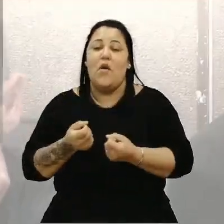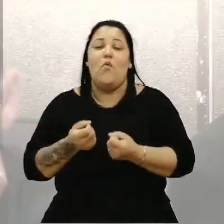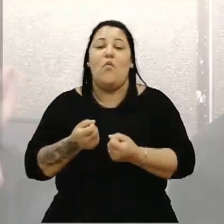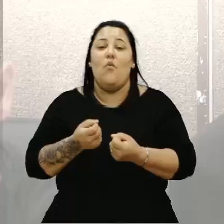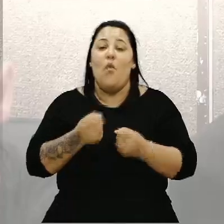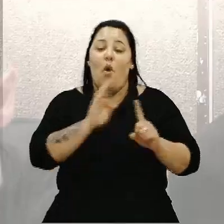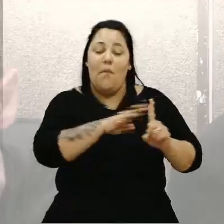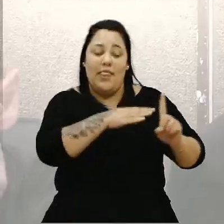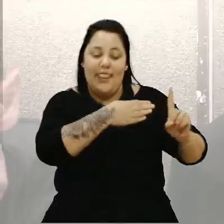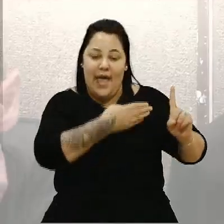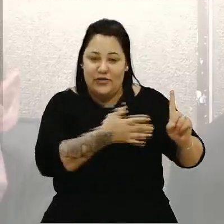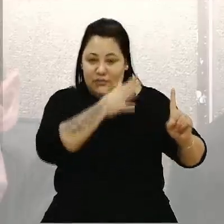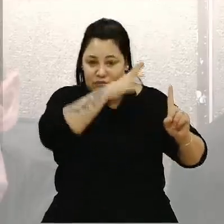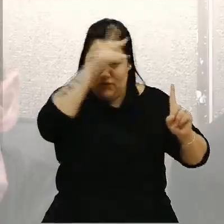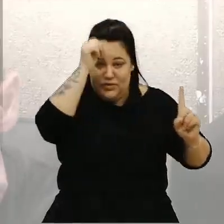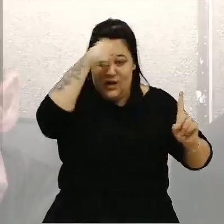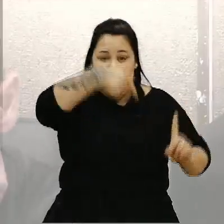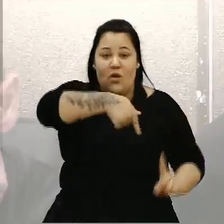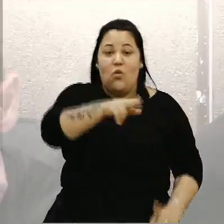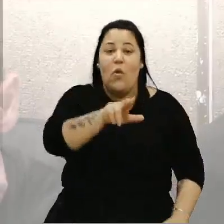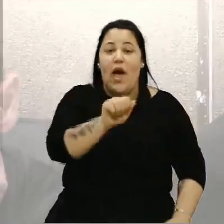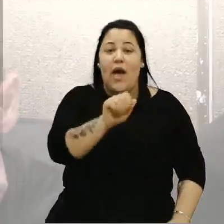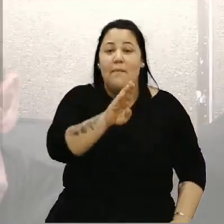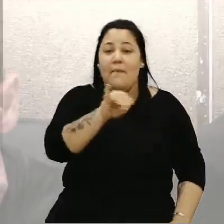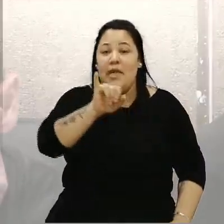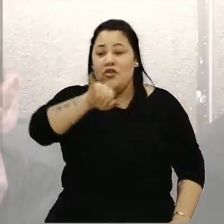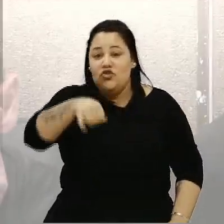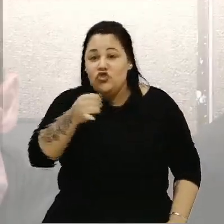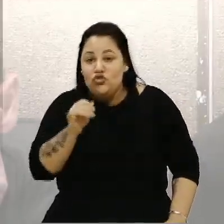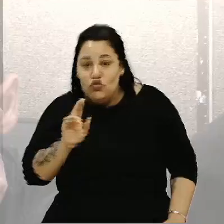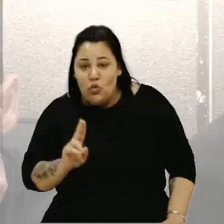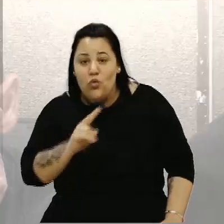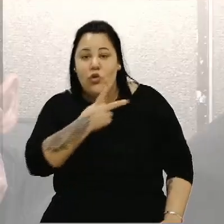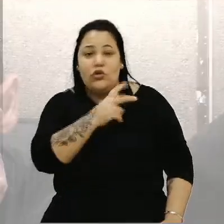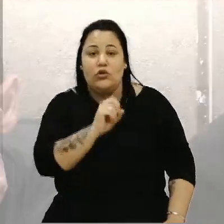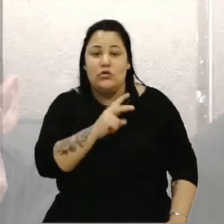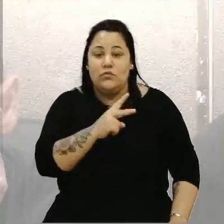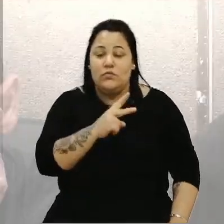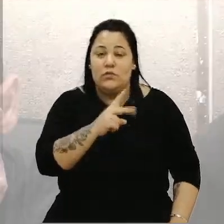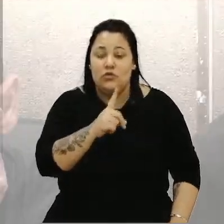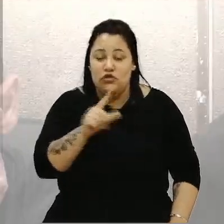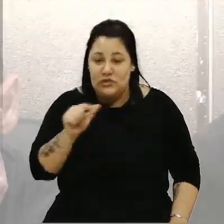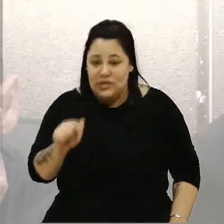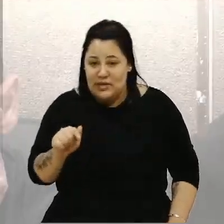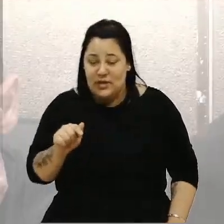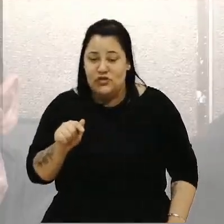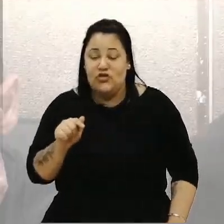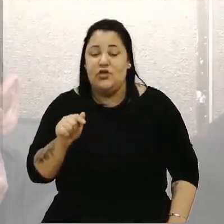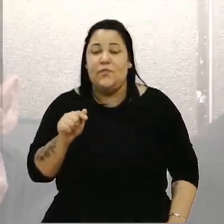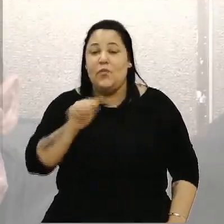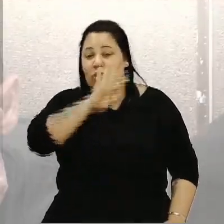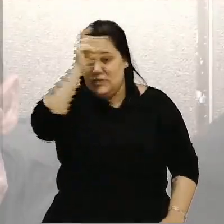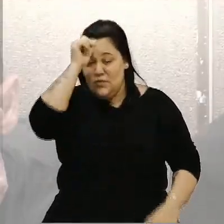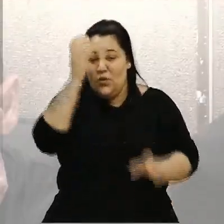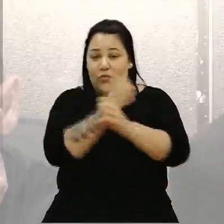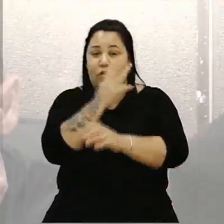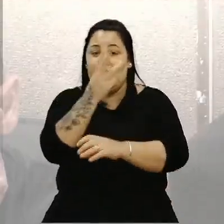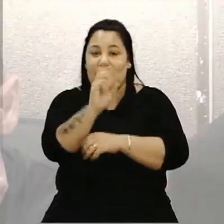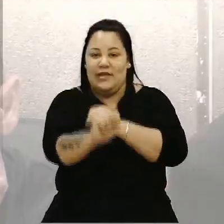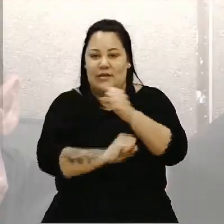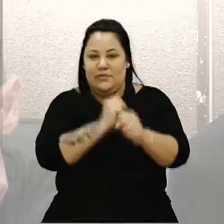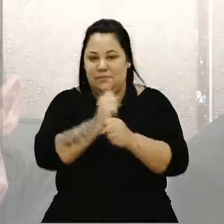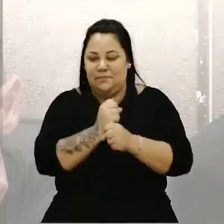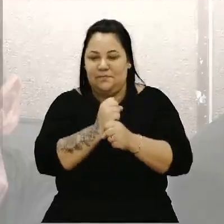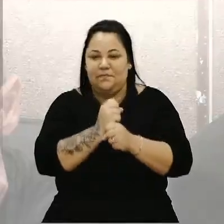de Guabiju em 2017, quando o município completou 30 anos. Dr. Mauro sempre